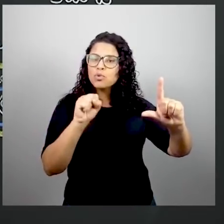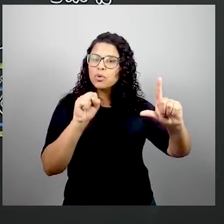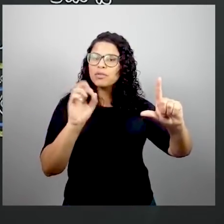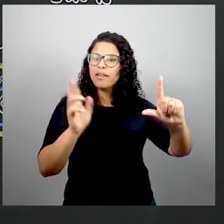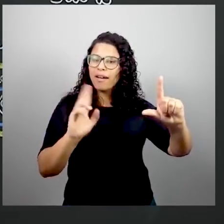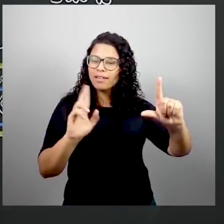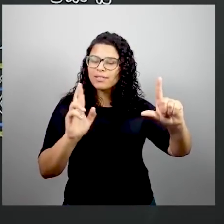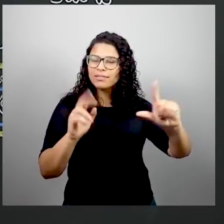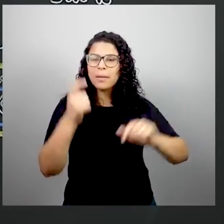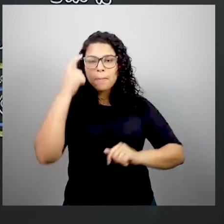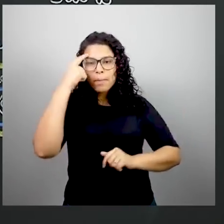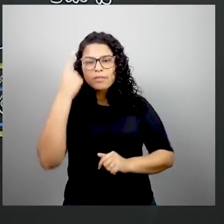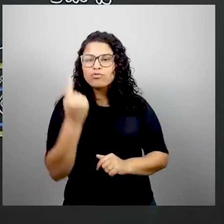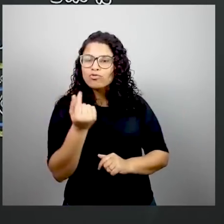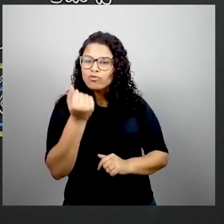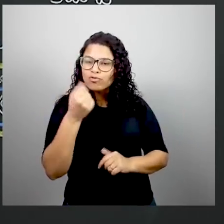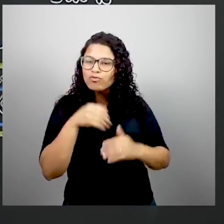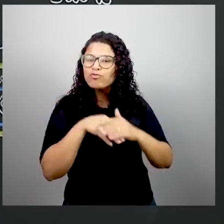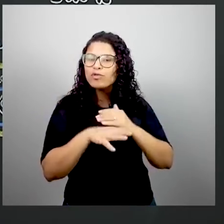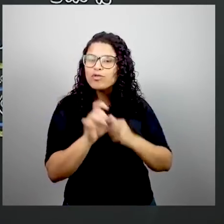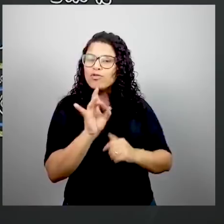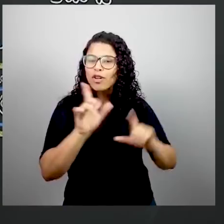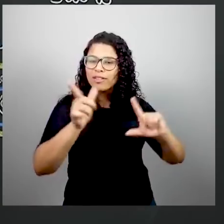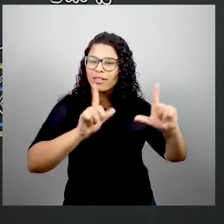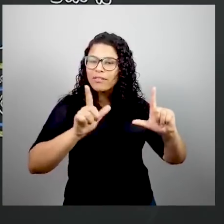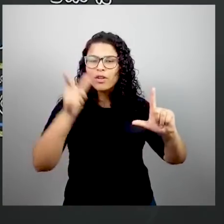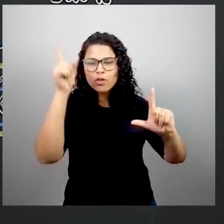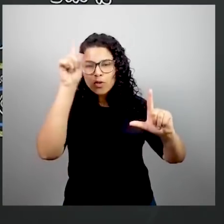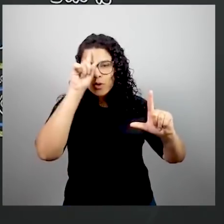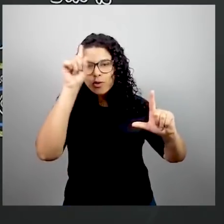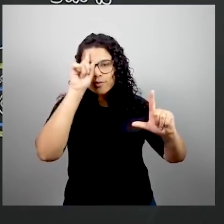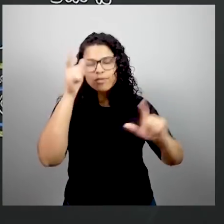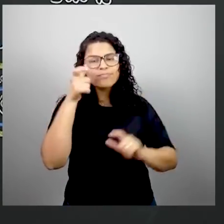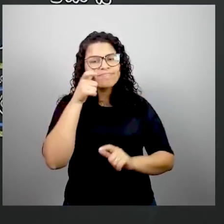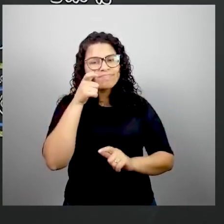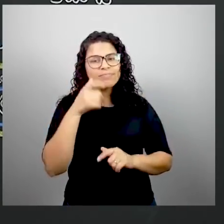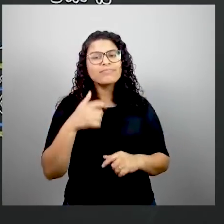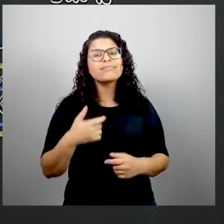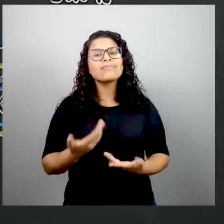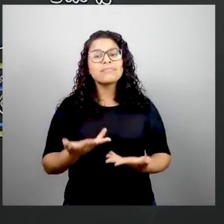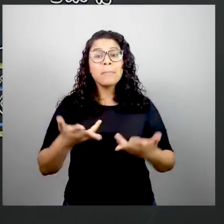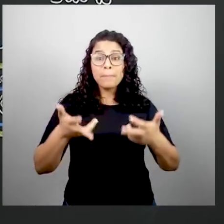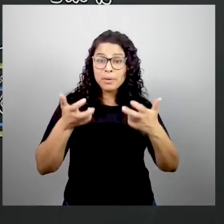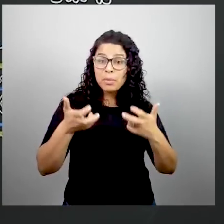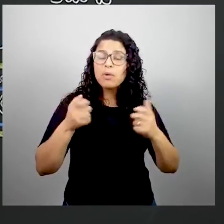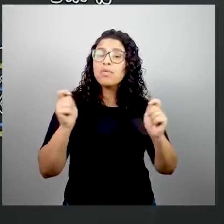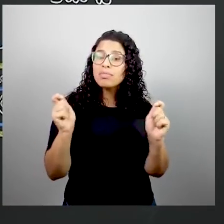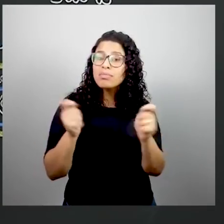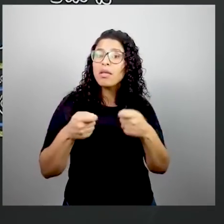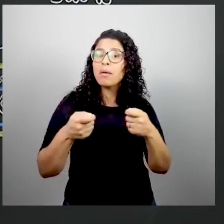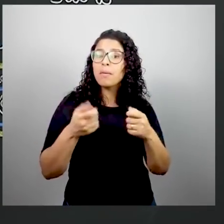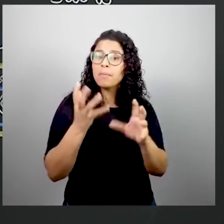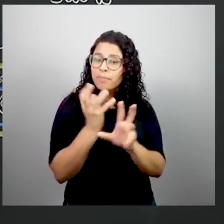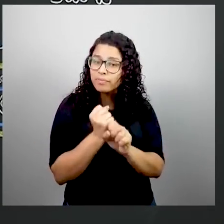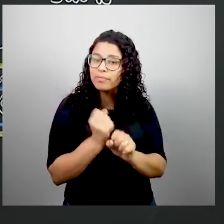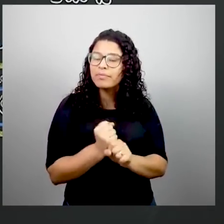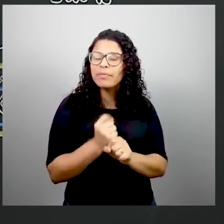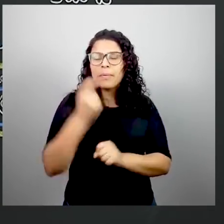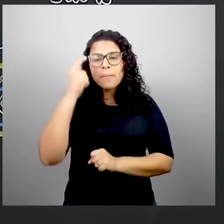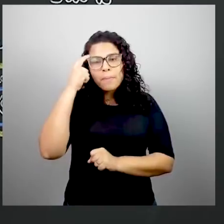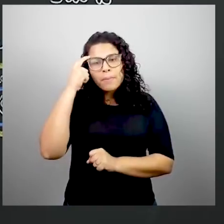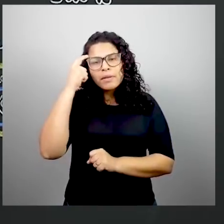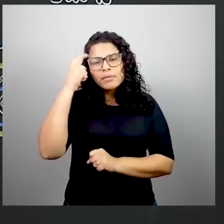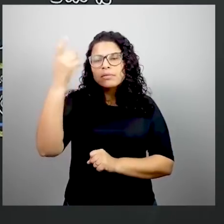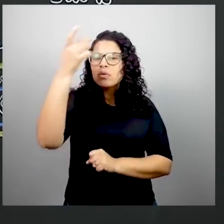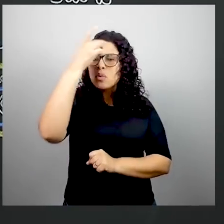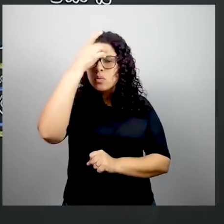cobrar da tua mesada aí, ó. R$18 de mesada só da TV que você assiste. Viu como dá para calcular? Quando eu te mostro isso, você fica mais